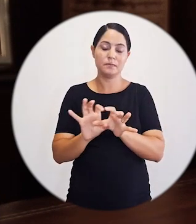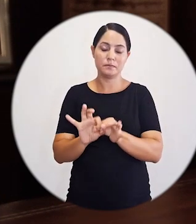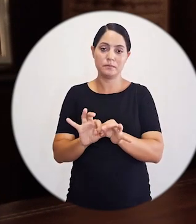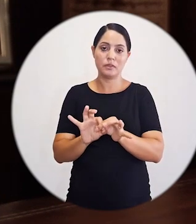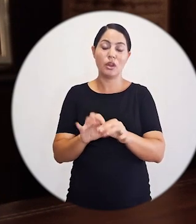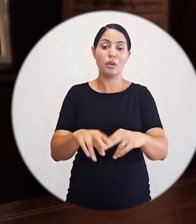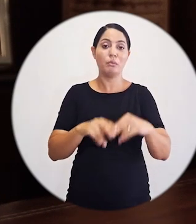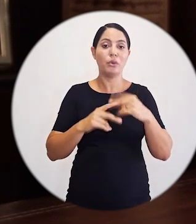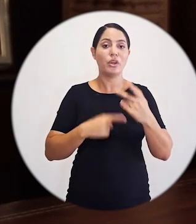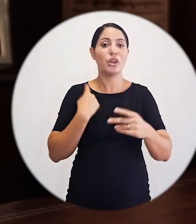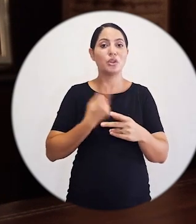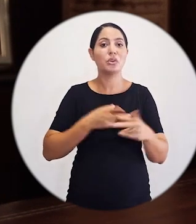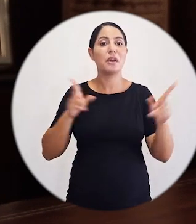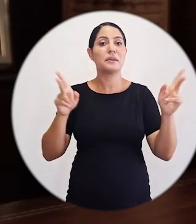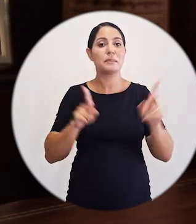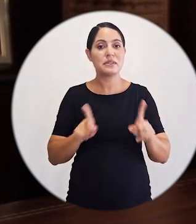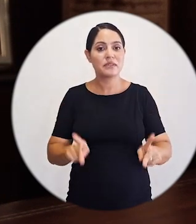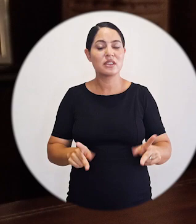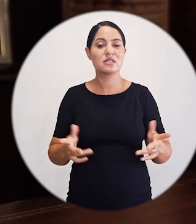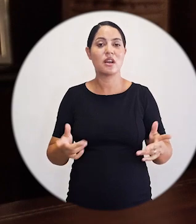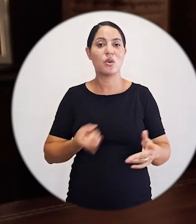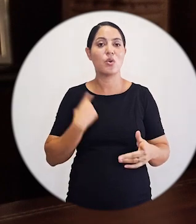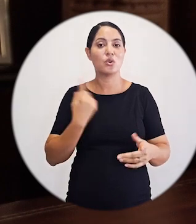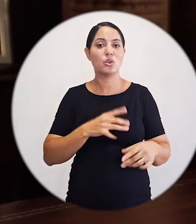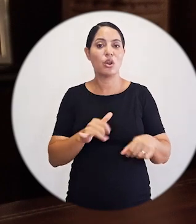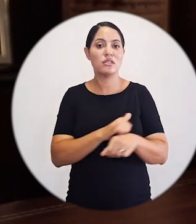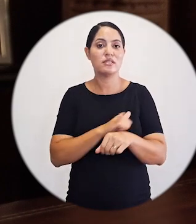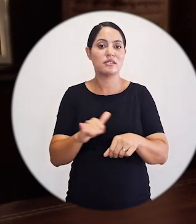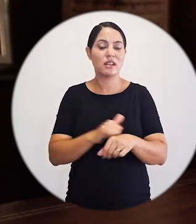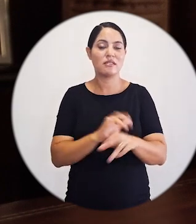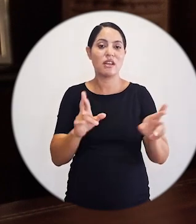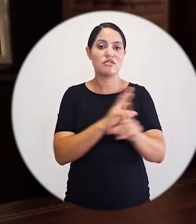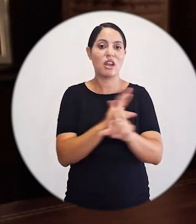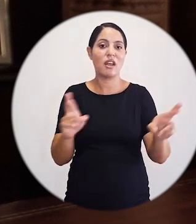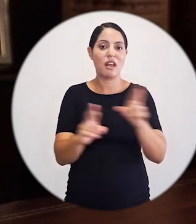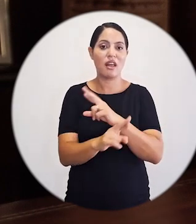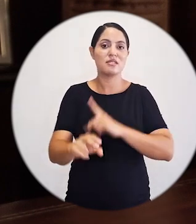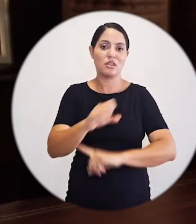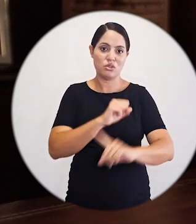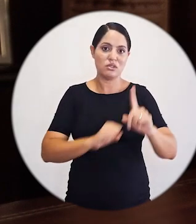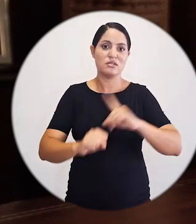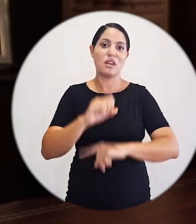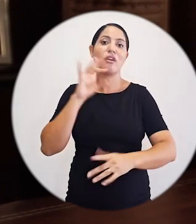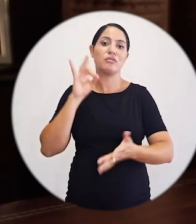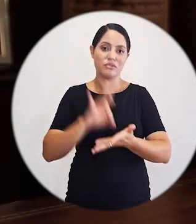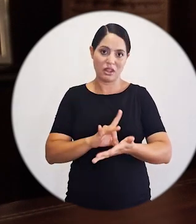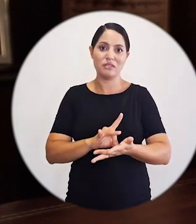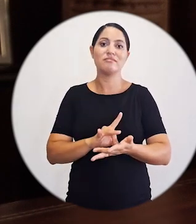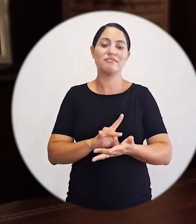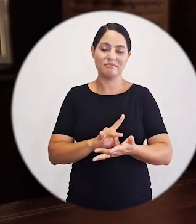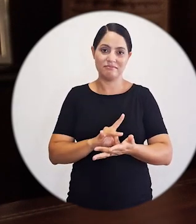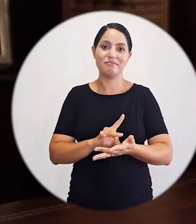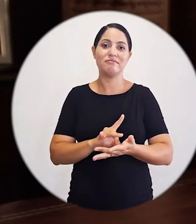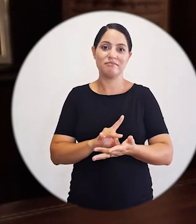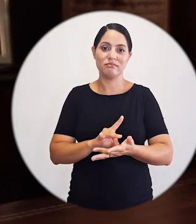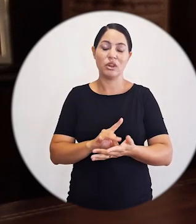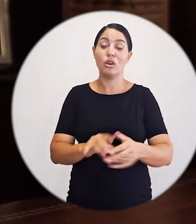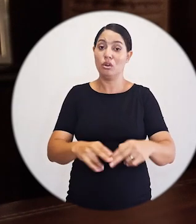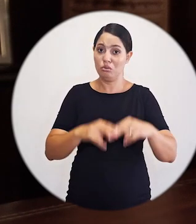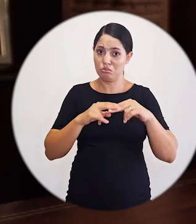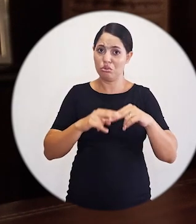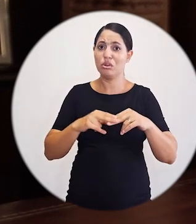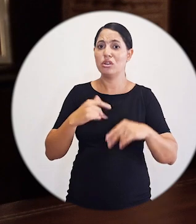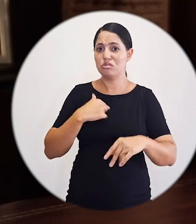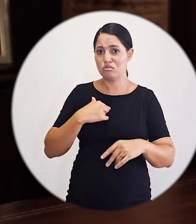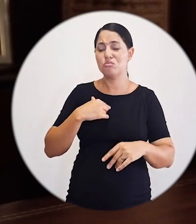fundamental para que tenhamos uma pacificação, a estabilidade das relações sociais.